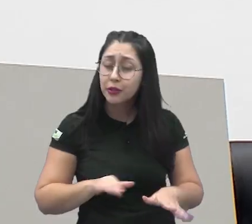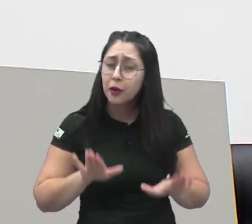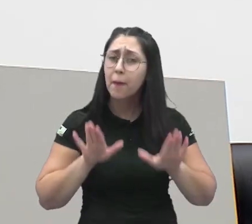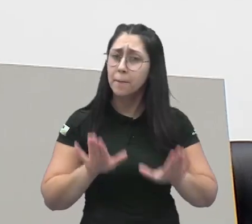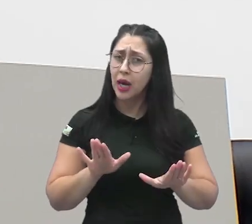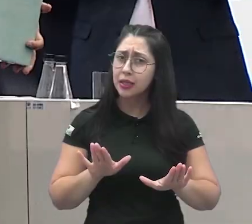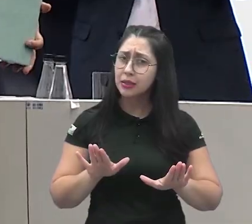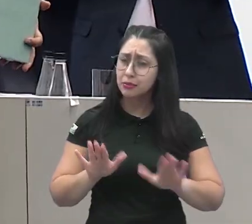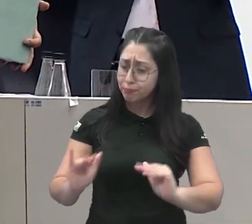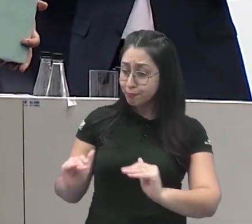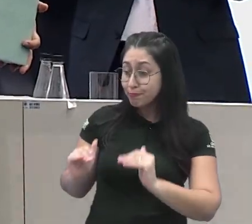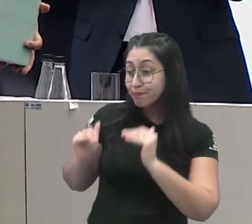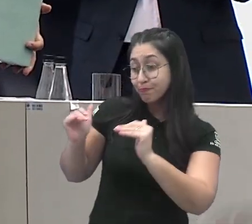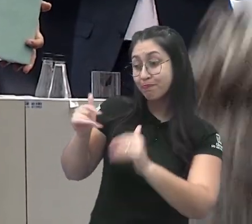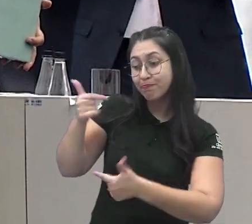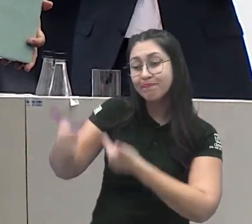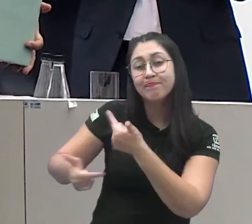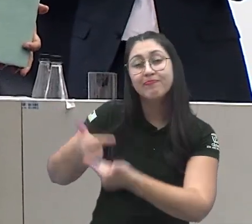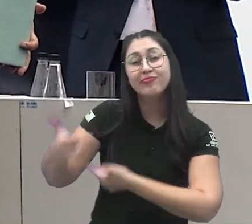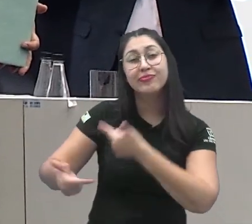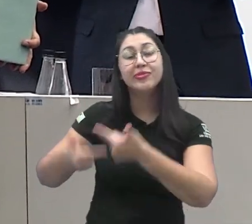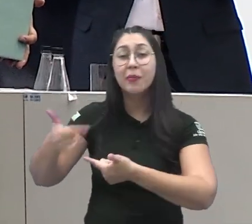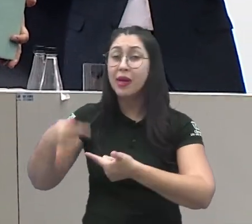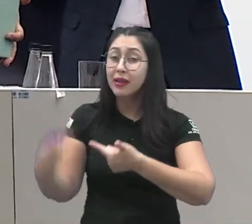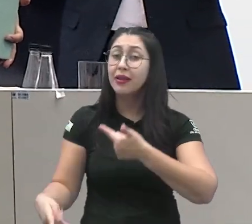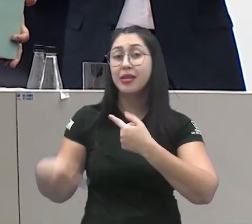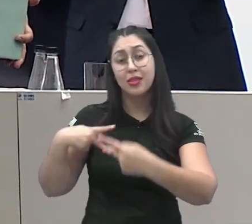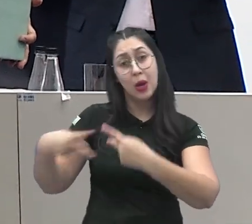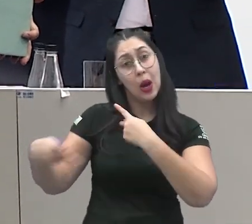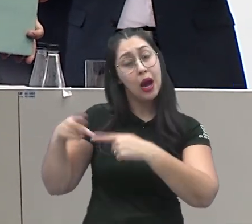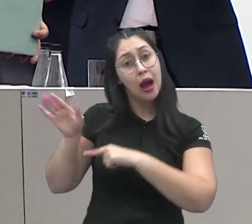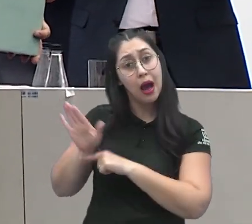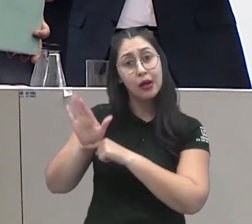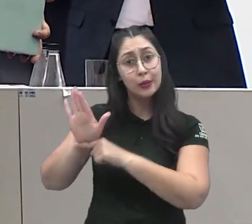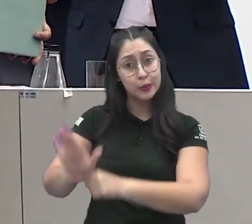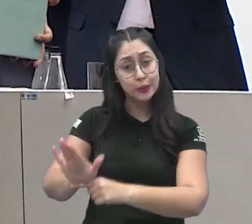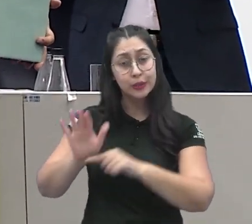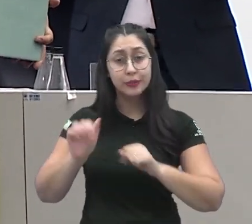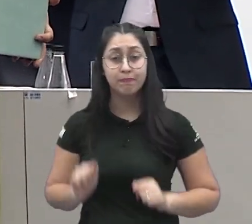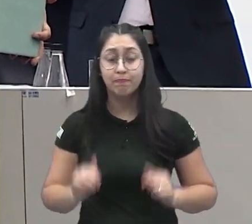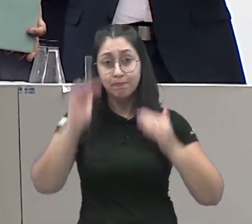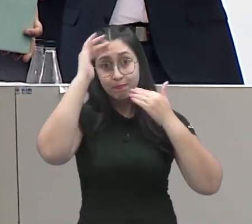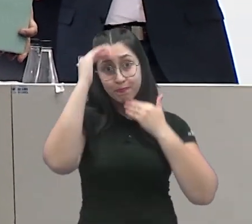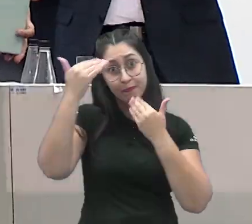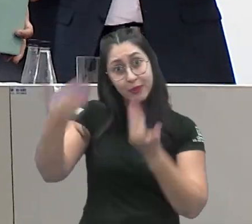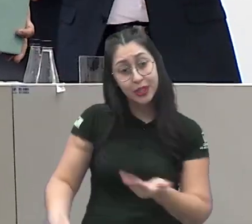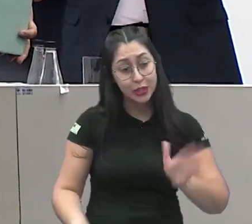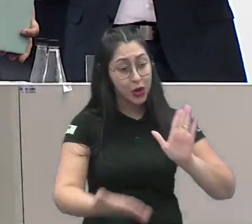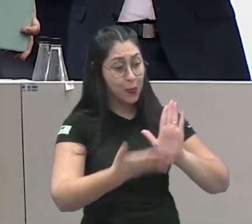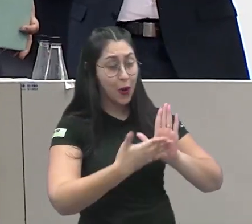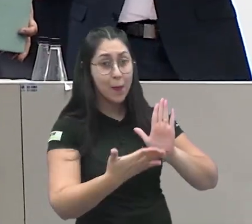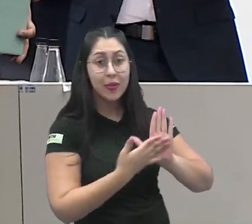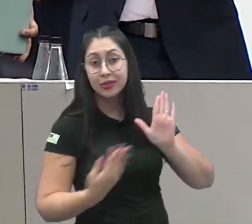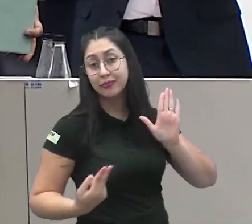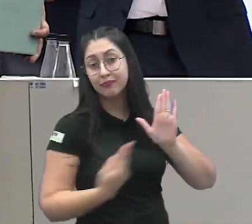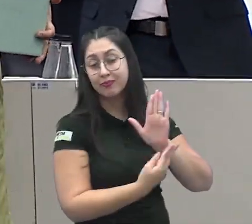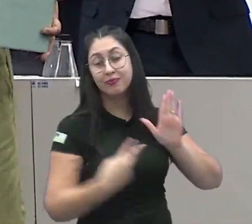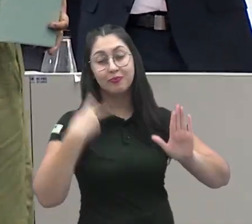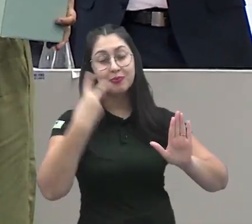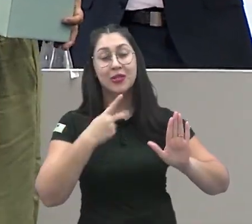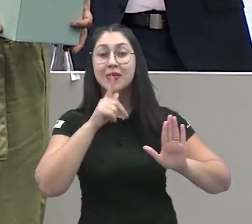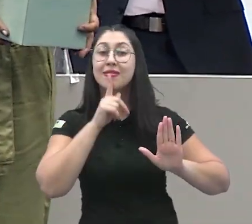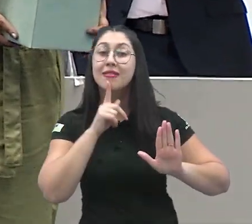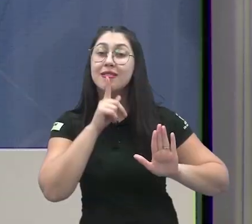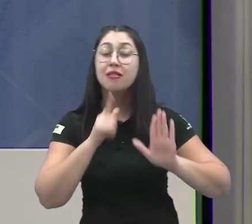dos Campos, mas que se destacam em atividades exercidas na cidade. A homenagem foi iniciativa do vereador